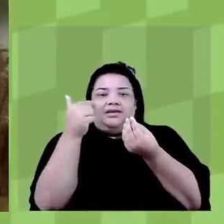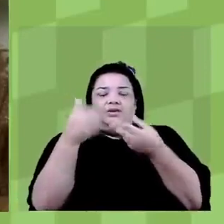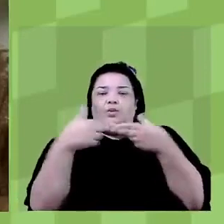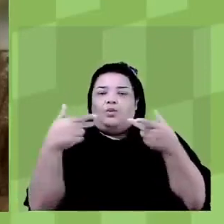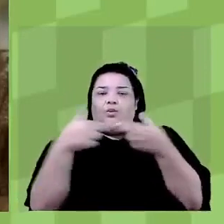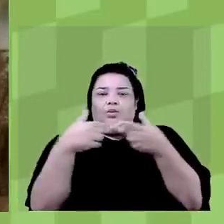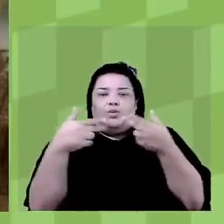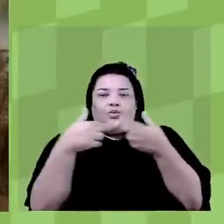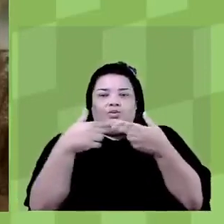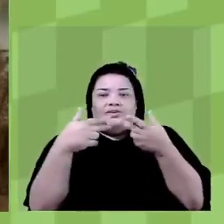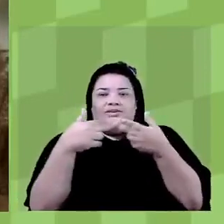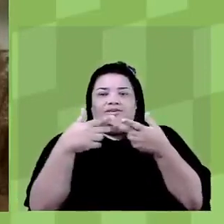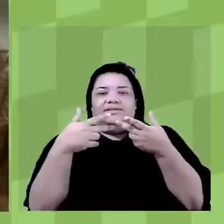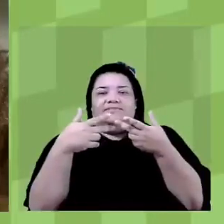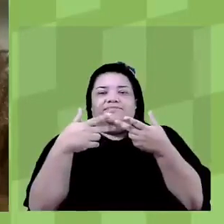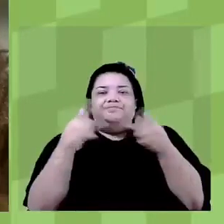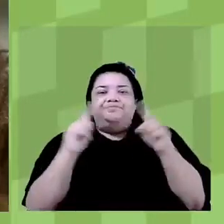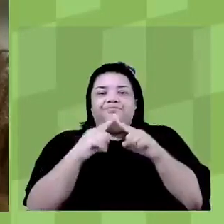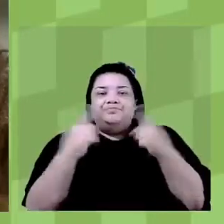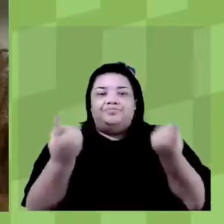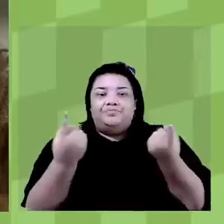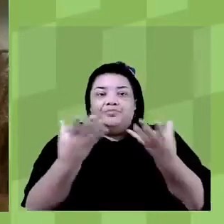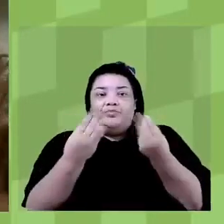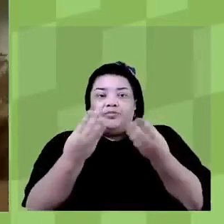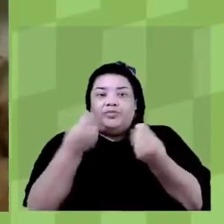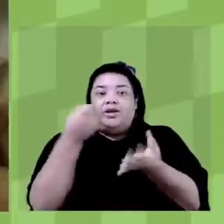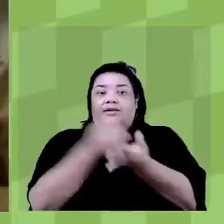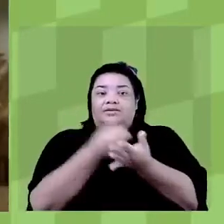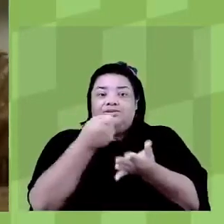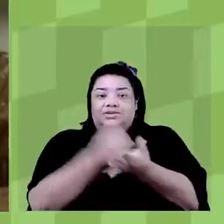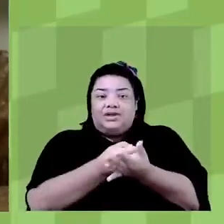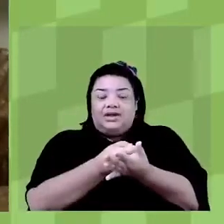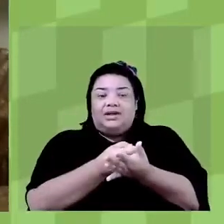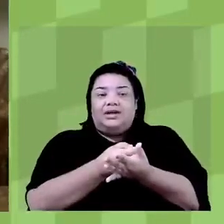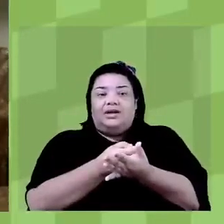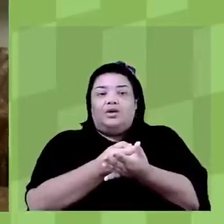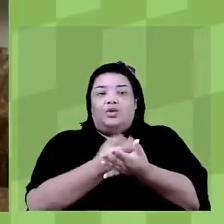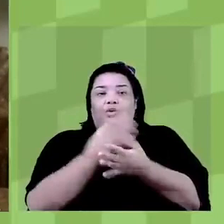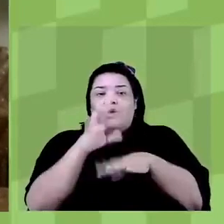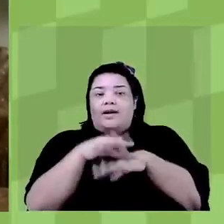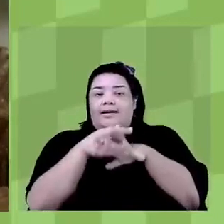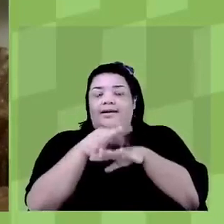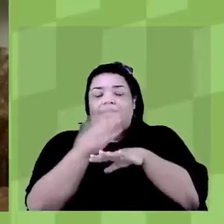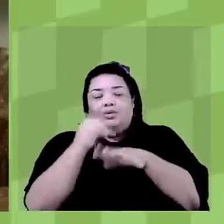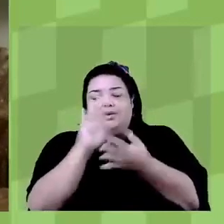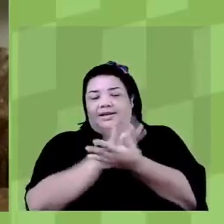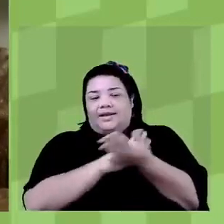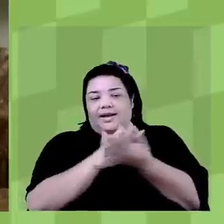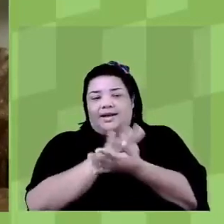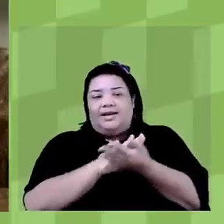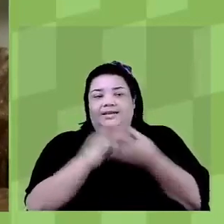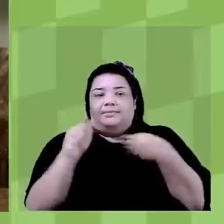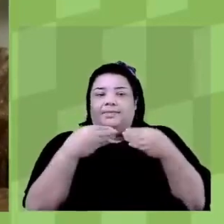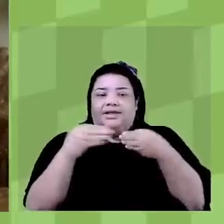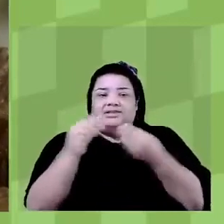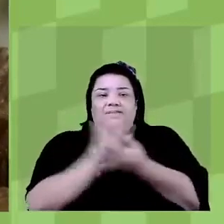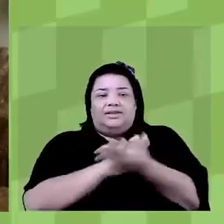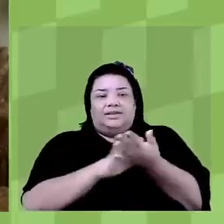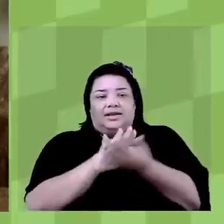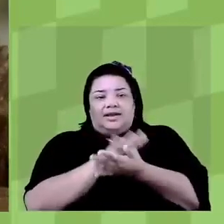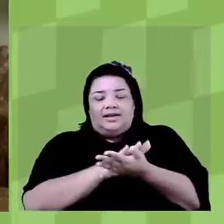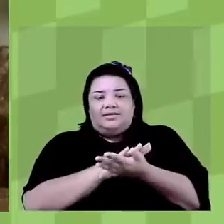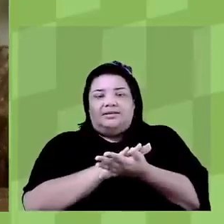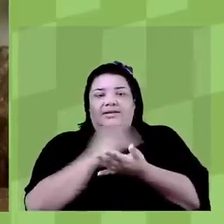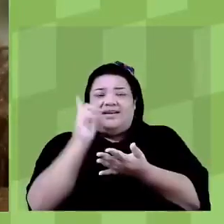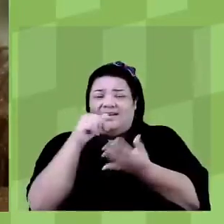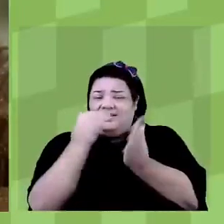eu falo, coisa muito radical, não parar, não comer mais carne, não usar mais plástico. Cara, radical é você ver sua casa sendo